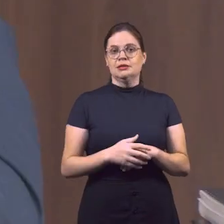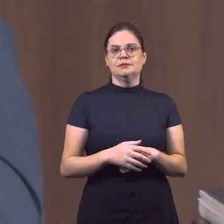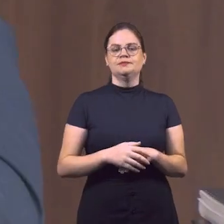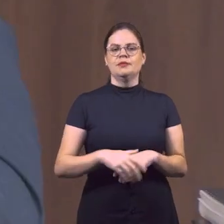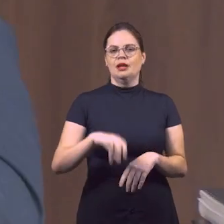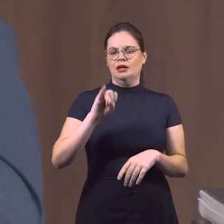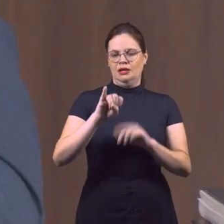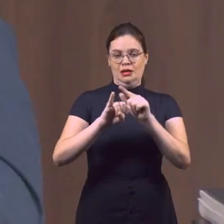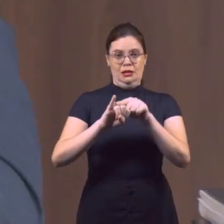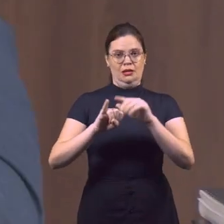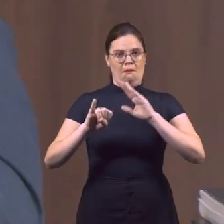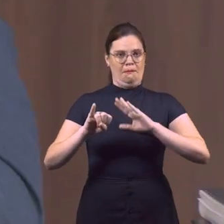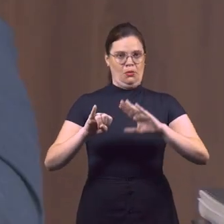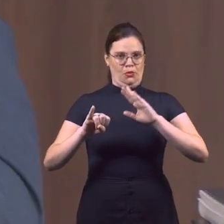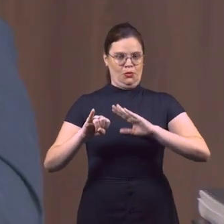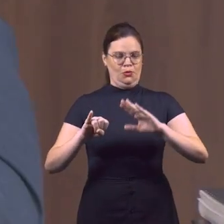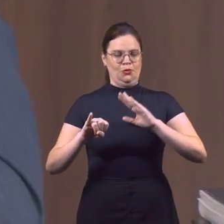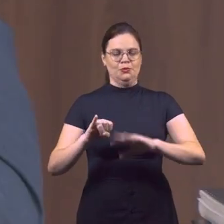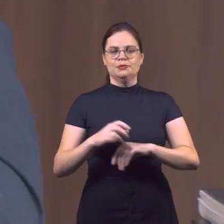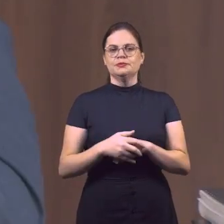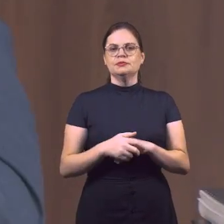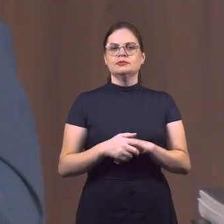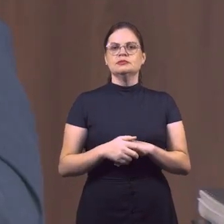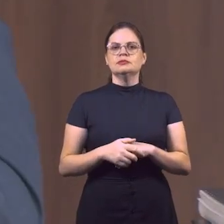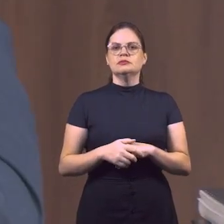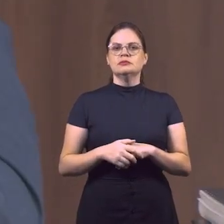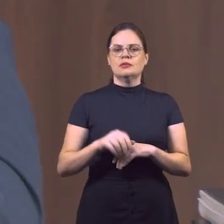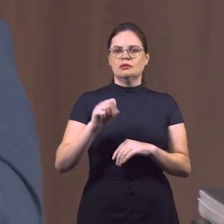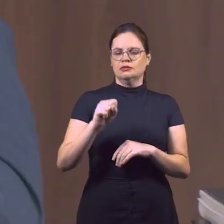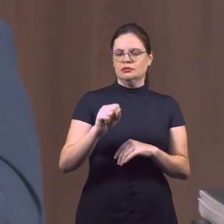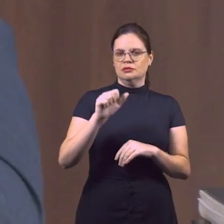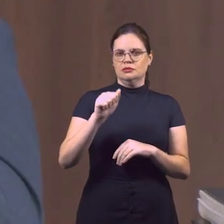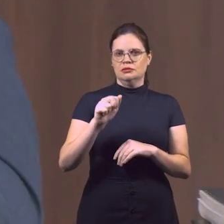É o nome de Isaac.